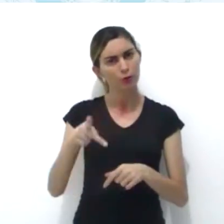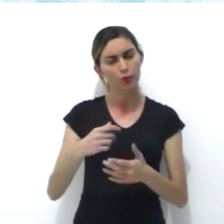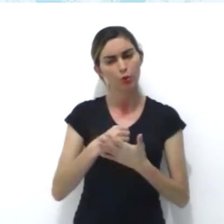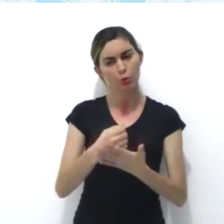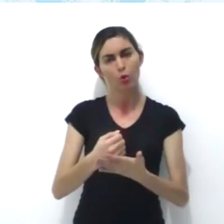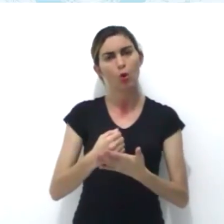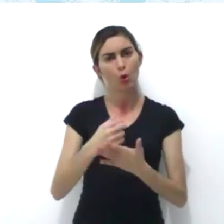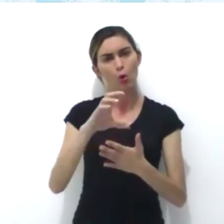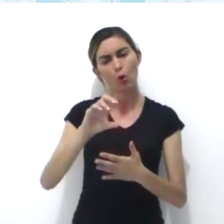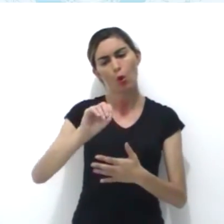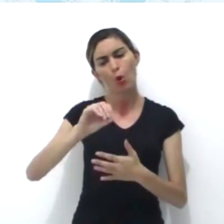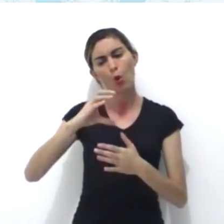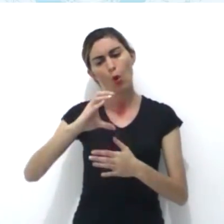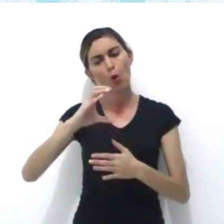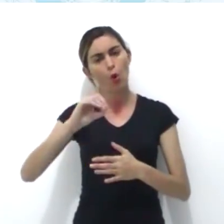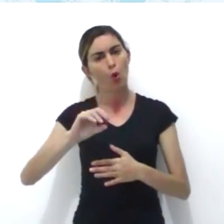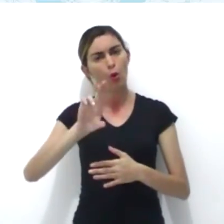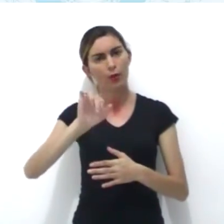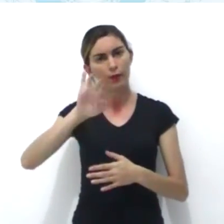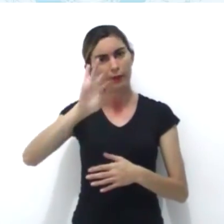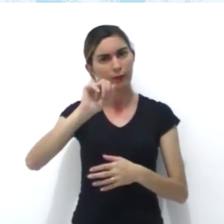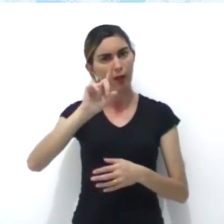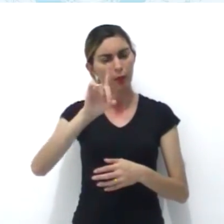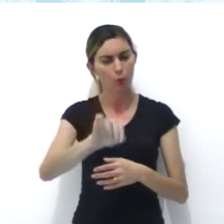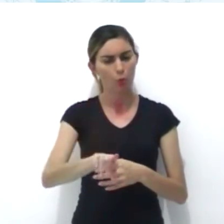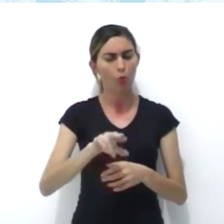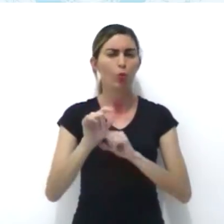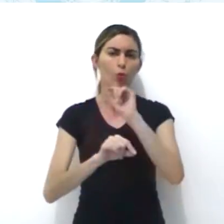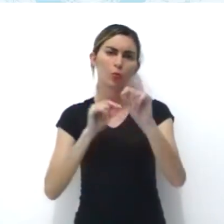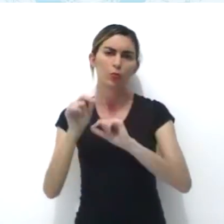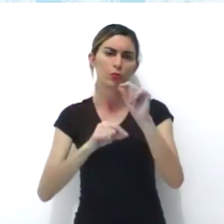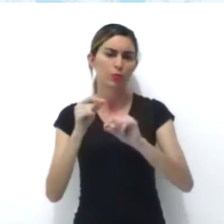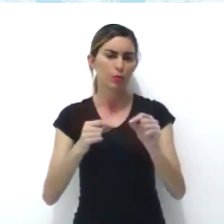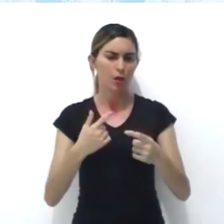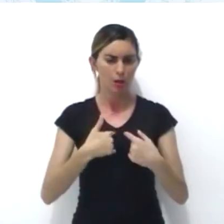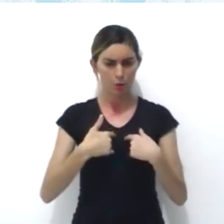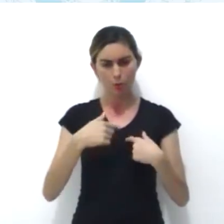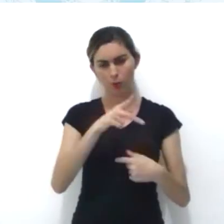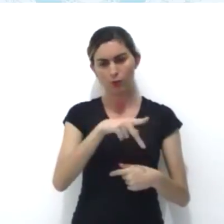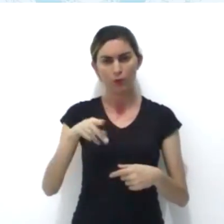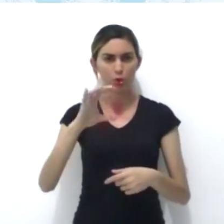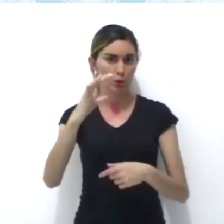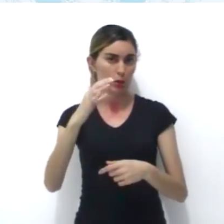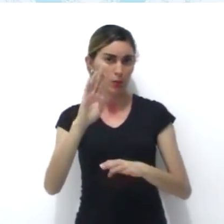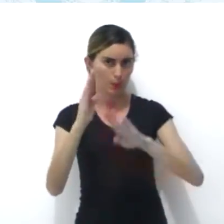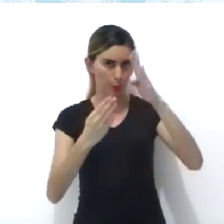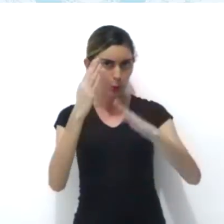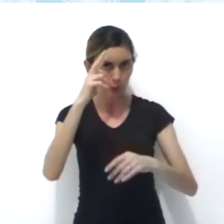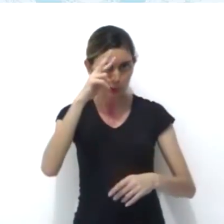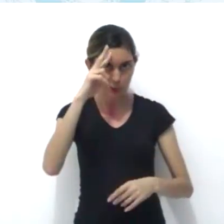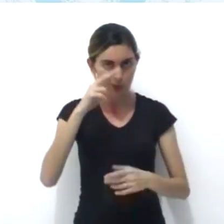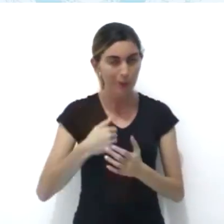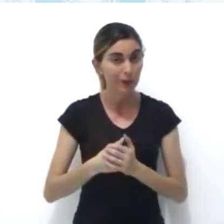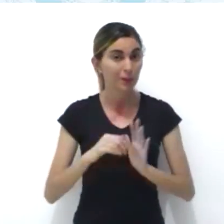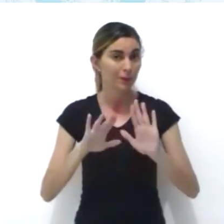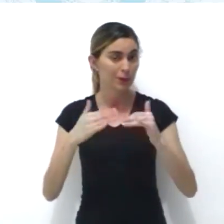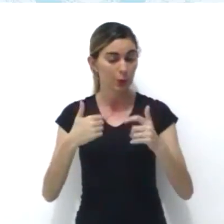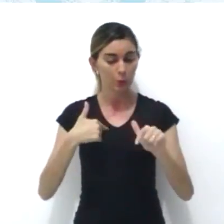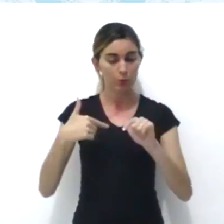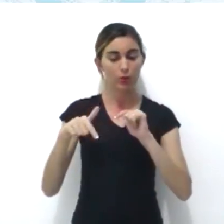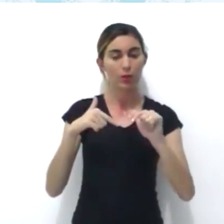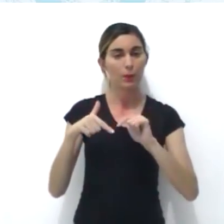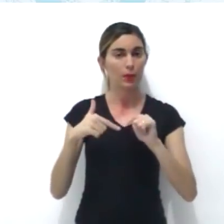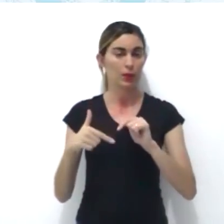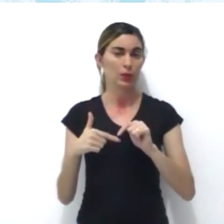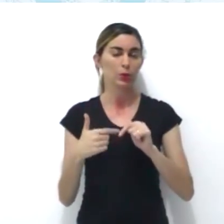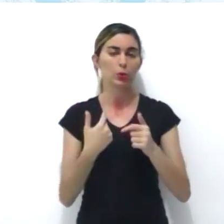segundo professor ali que faz a função do co-orientador. Então, o que seria isso, Alessandra? Eu sou professora de Ciências e Biologia, lembram?